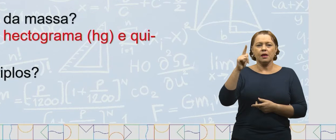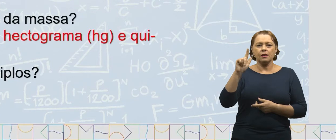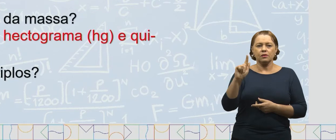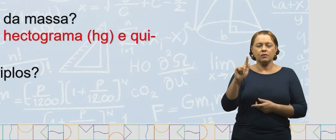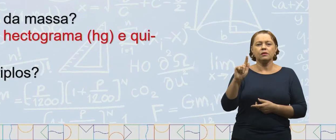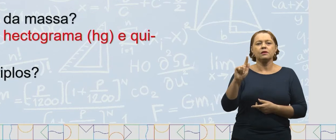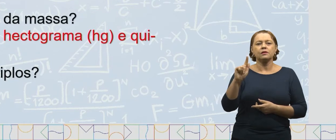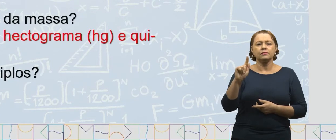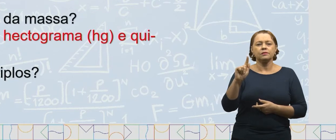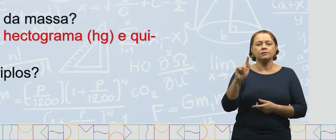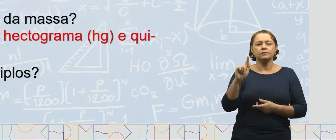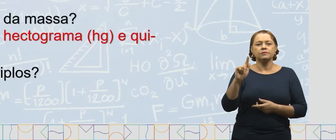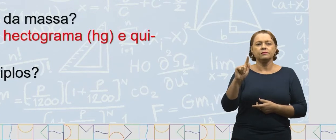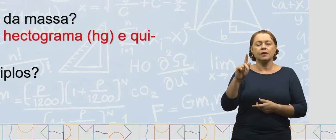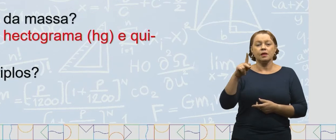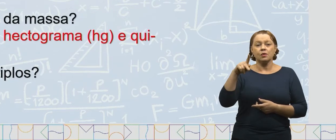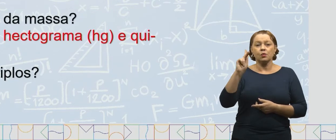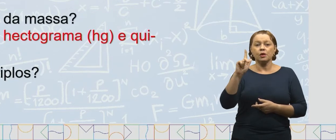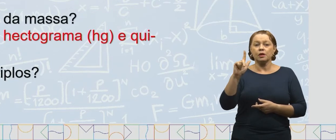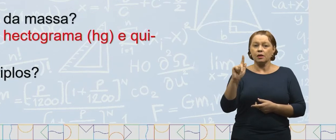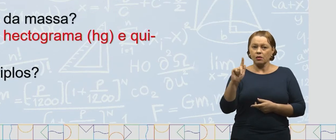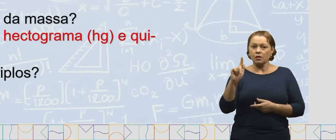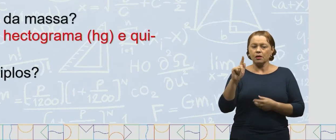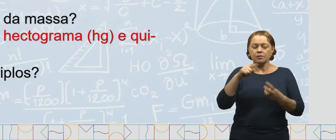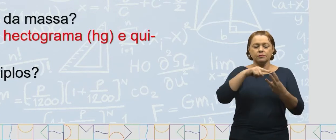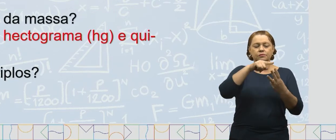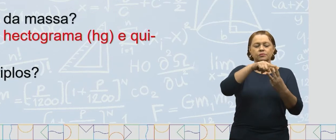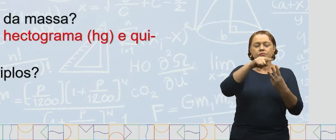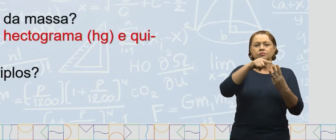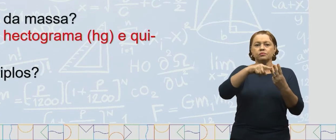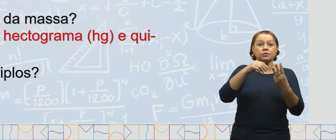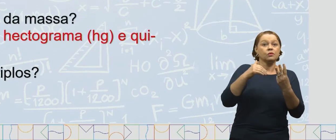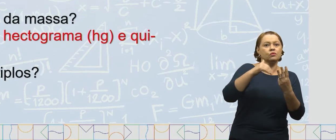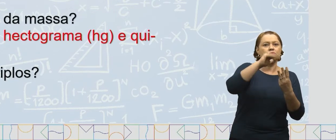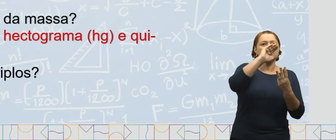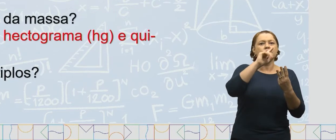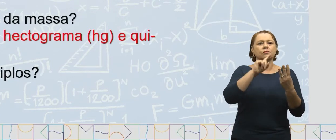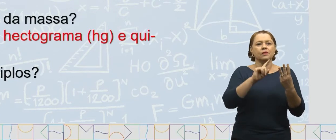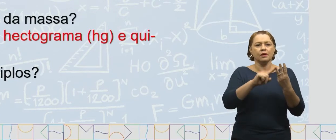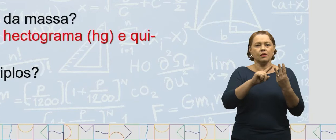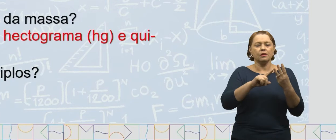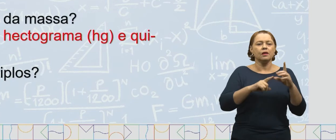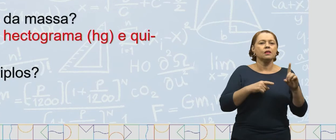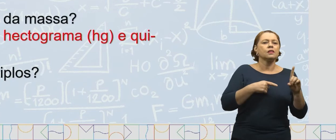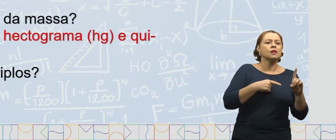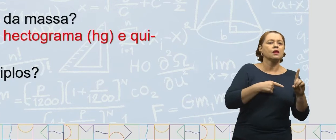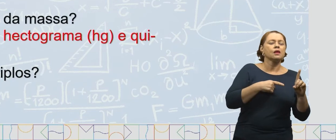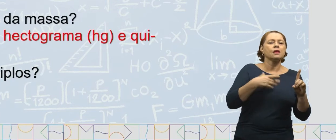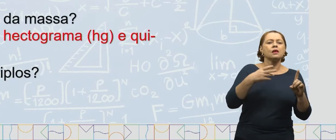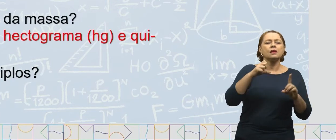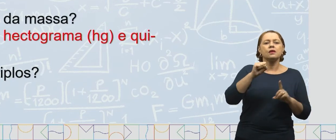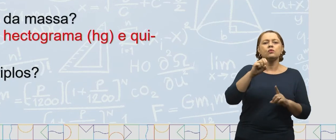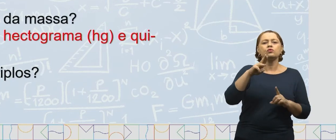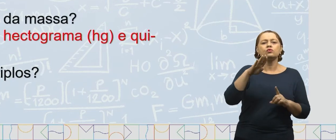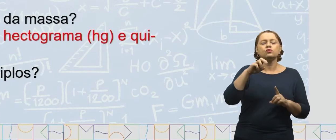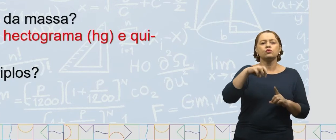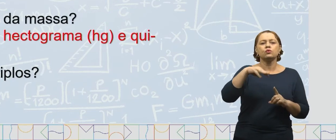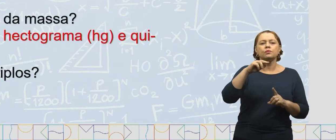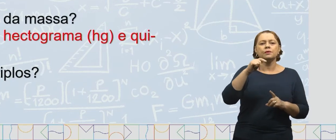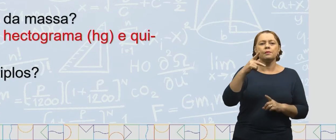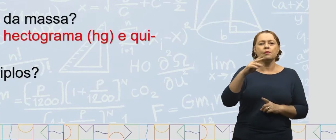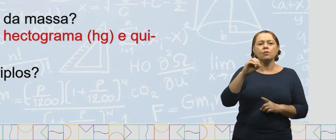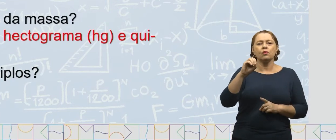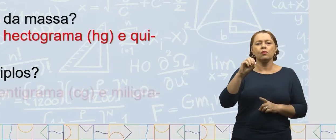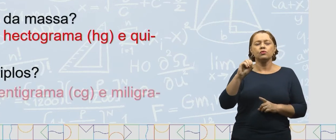hectograma e o quilograma. São os múltiplos, são os maiores. Letra D. E os seus